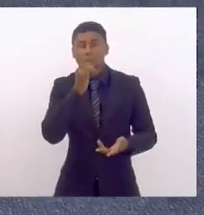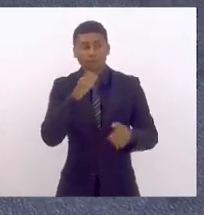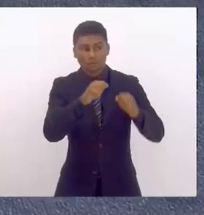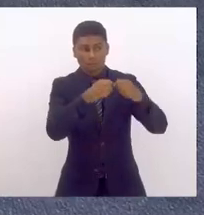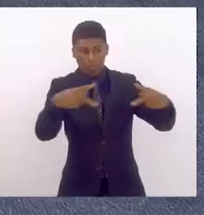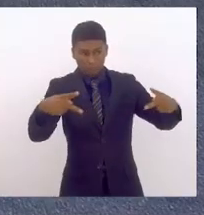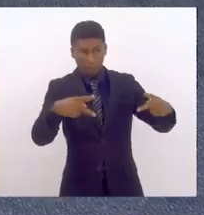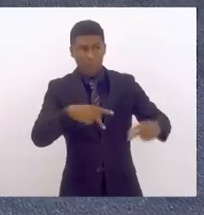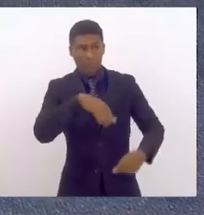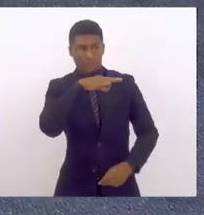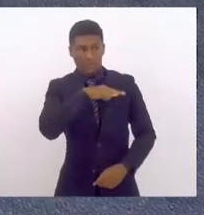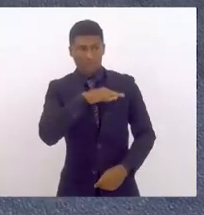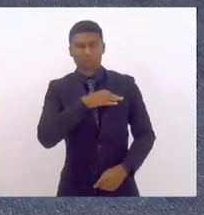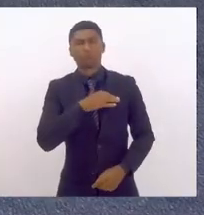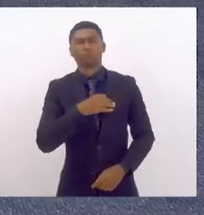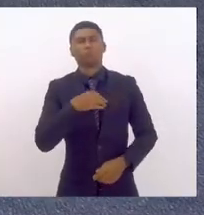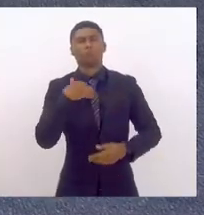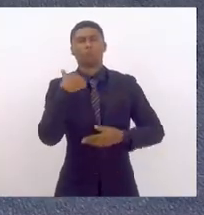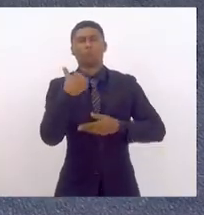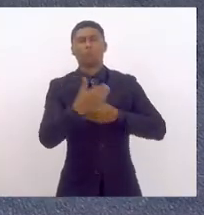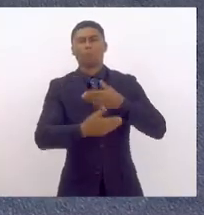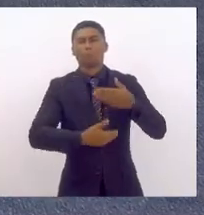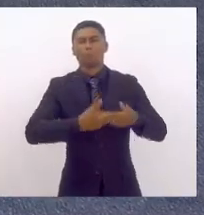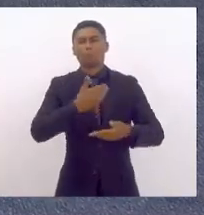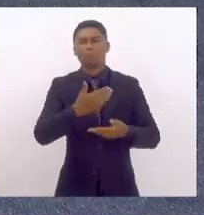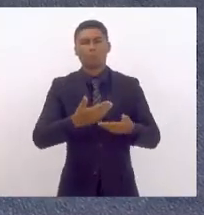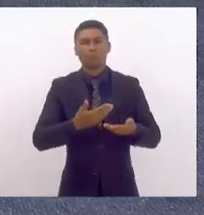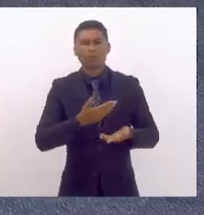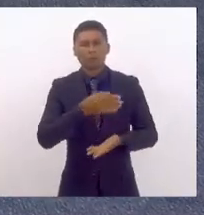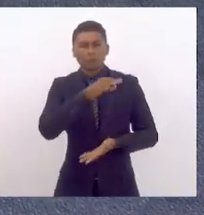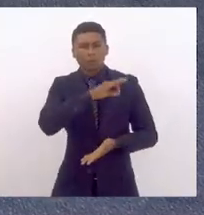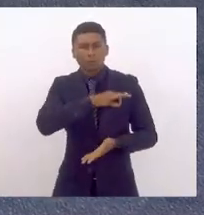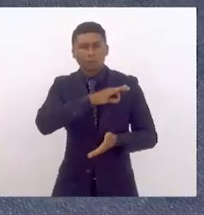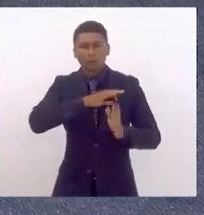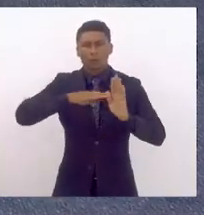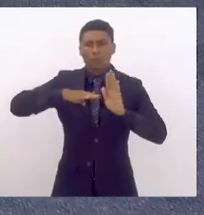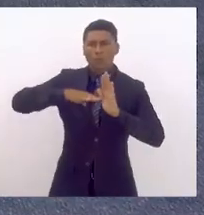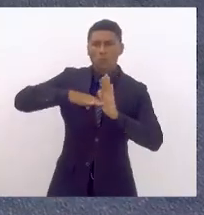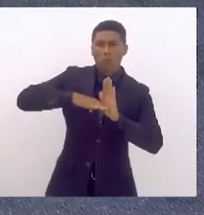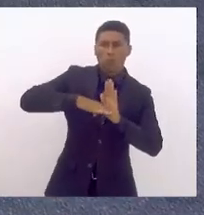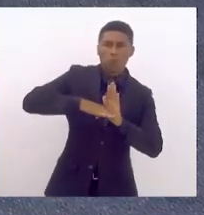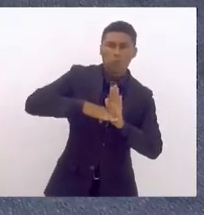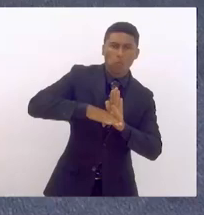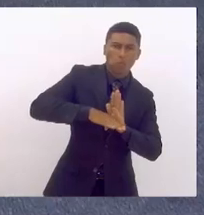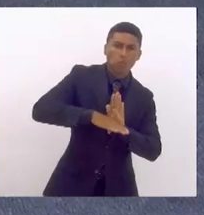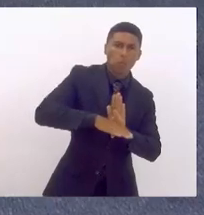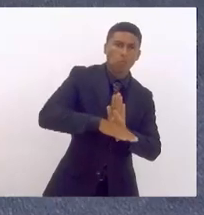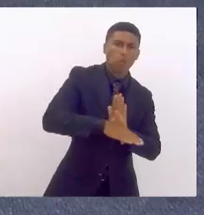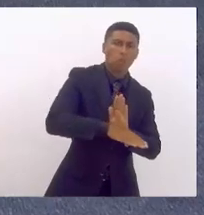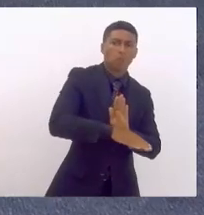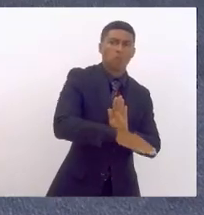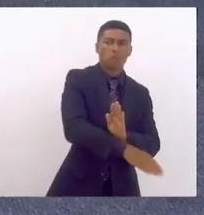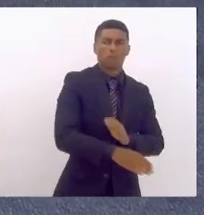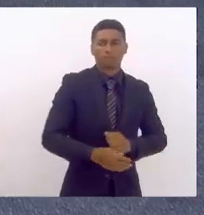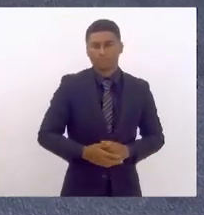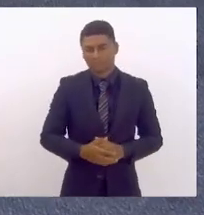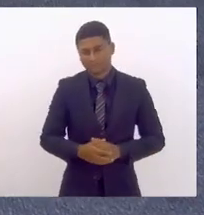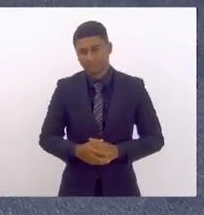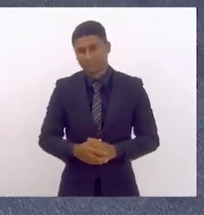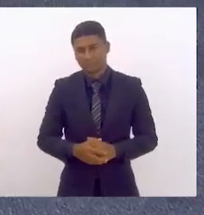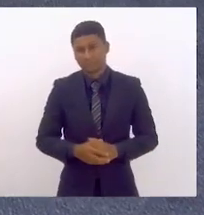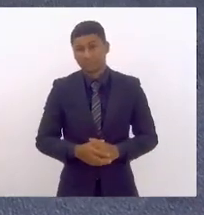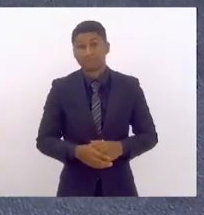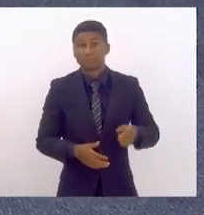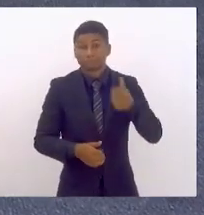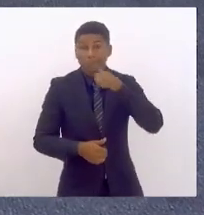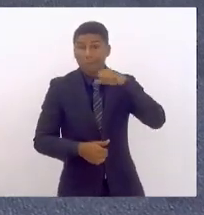e o valor foi diminuindo foi diminuído diminuindo E aí ela